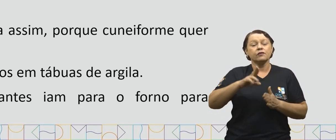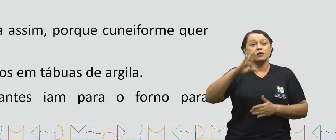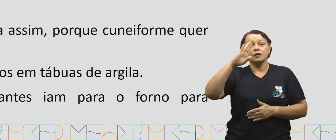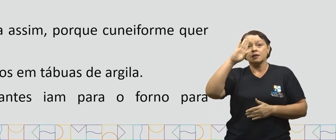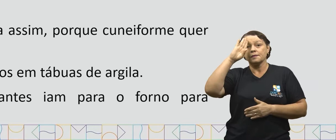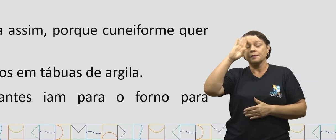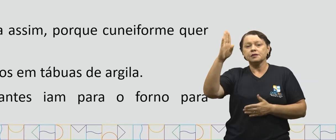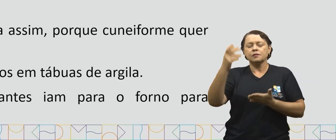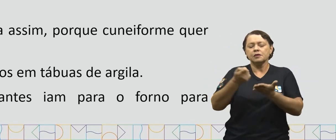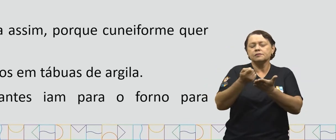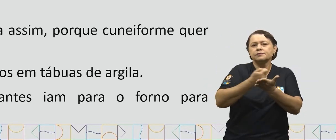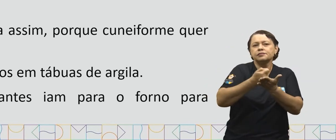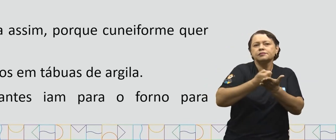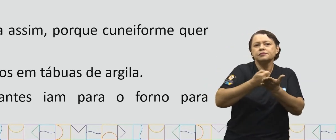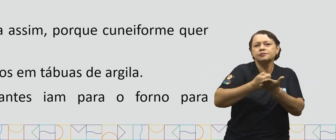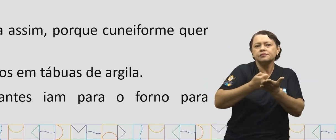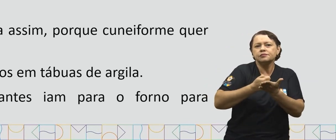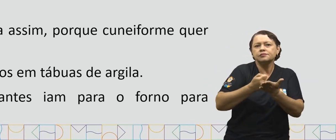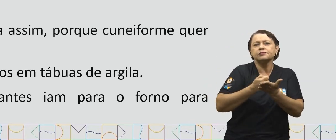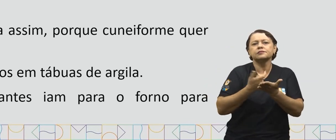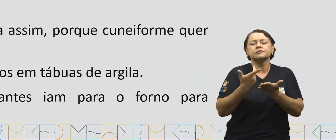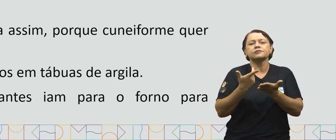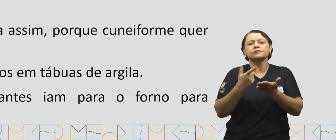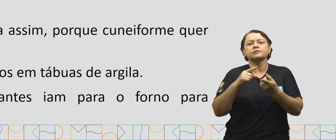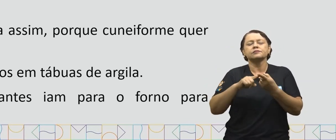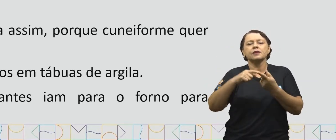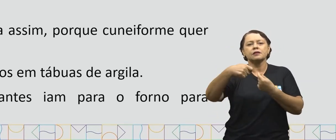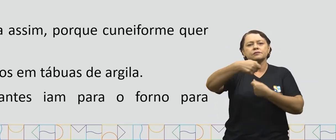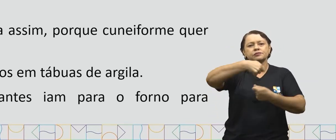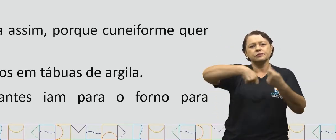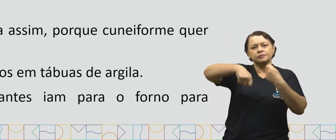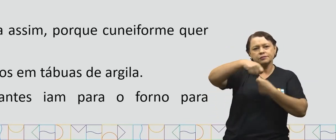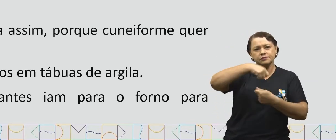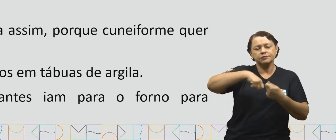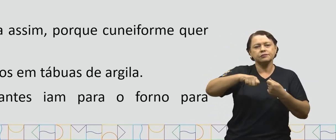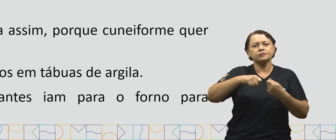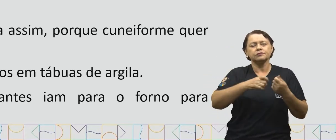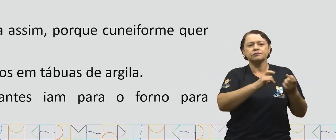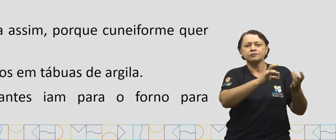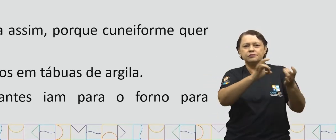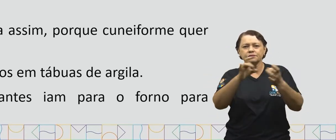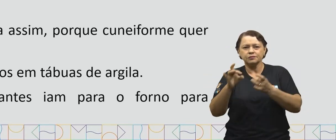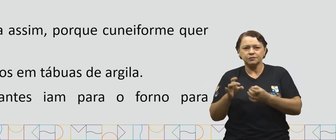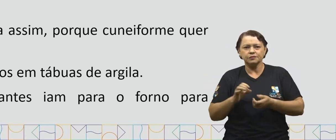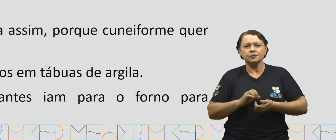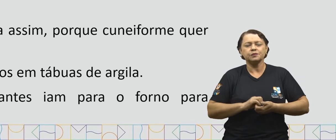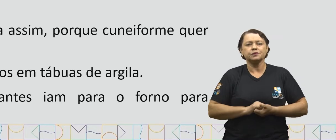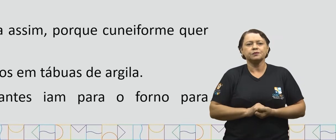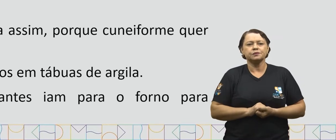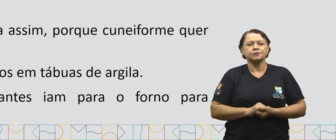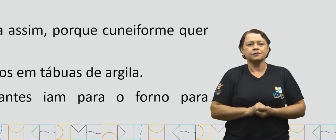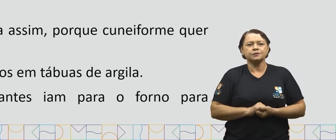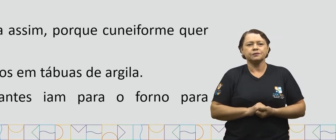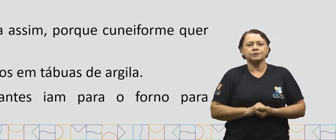para fazer registros relacionados à administração e transações